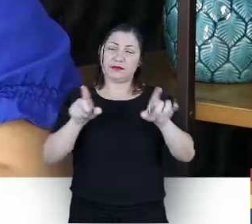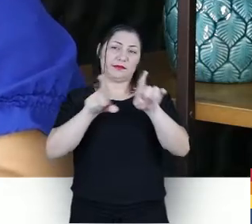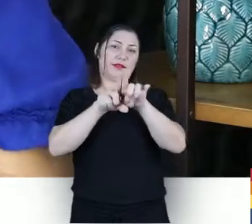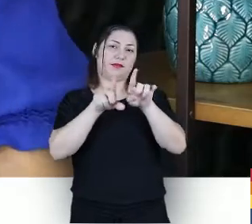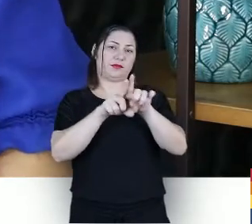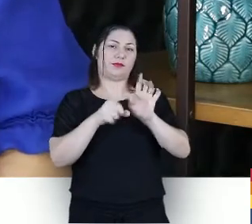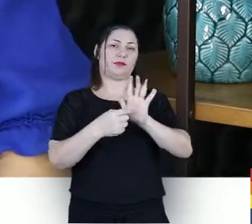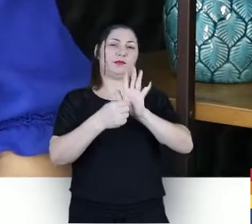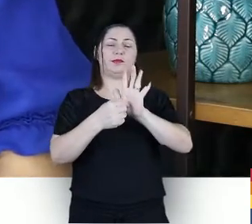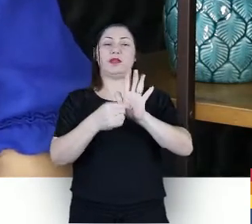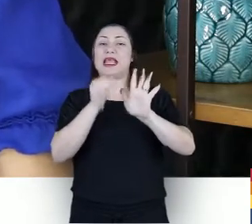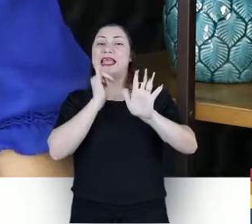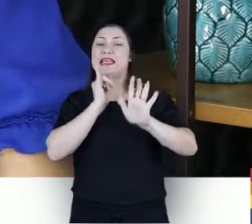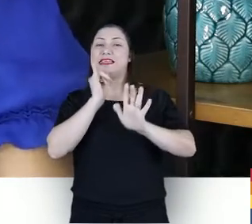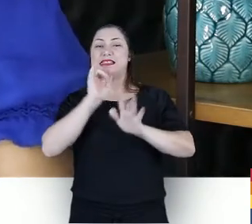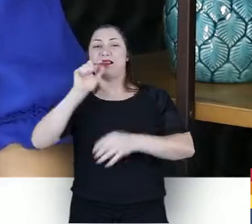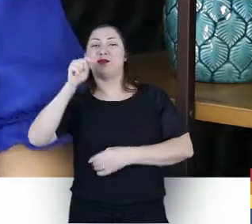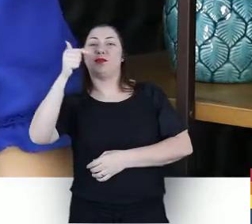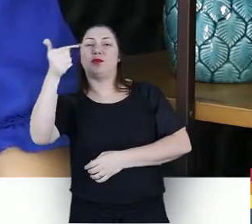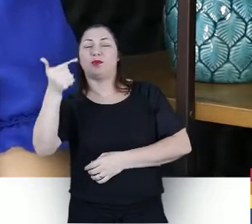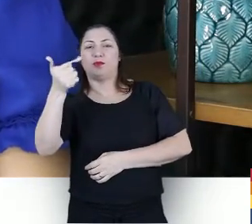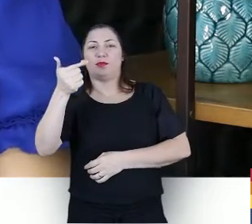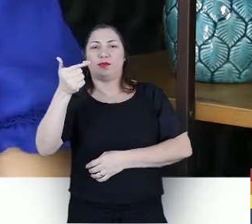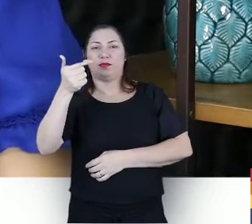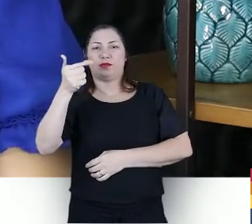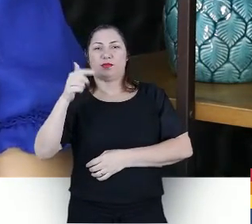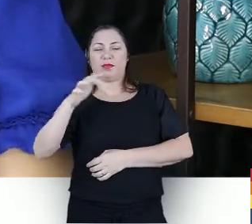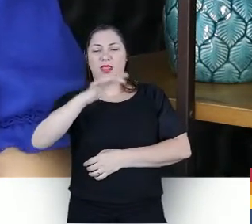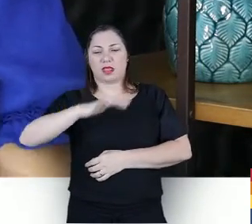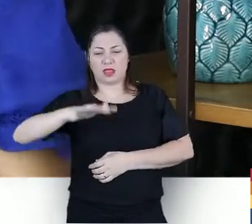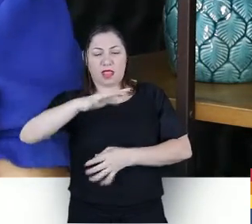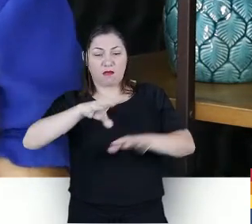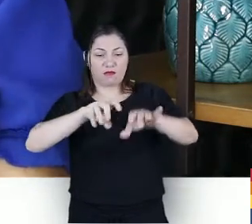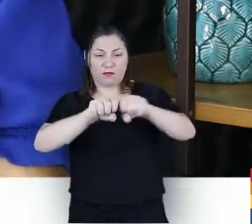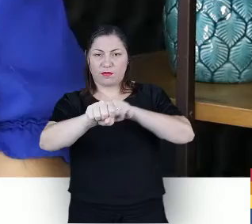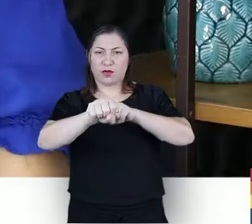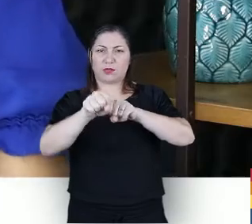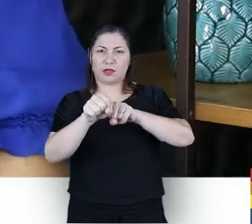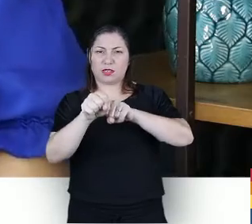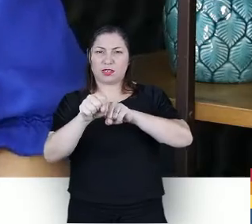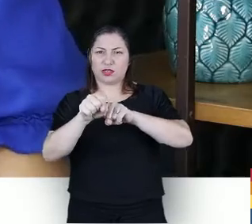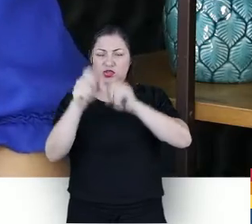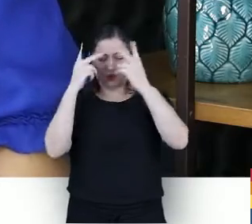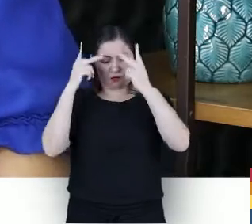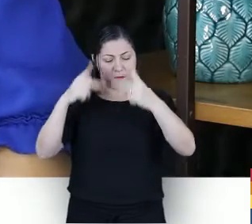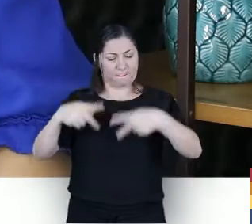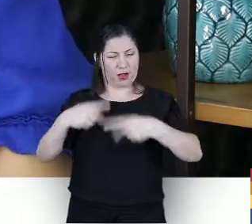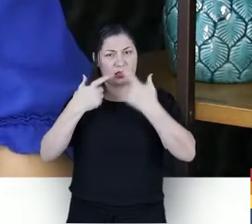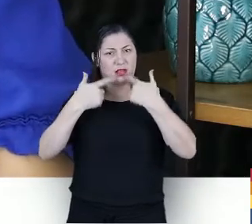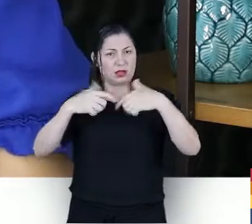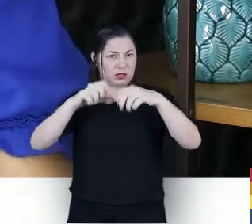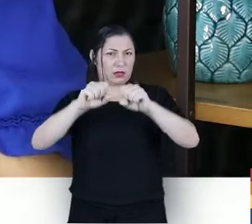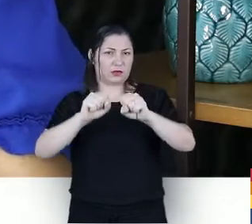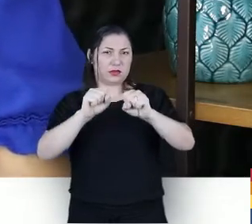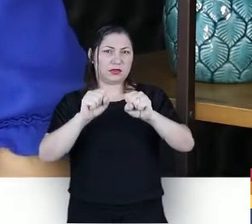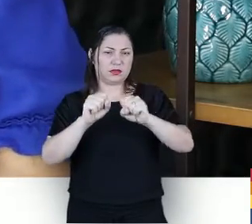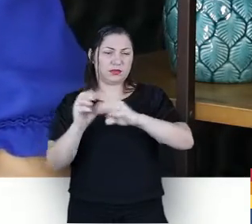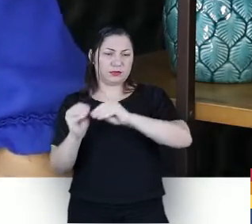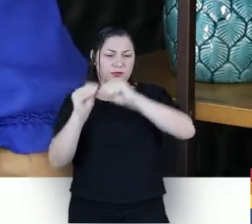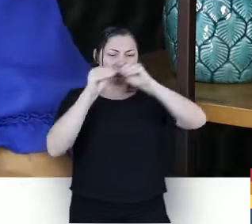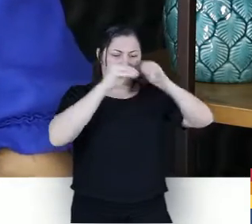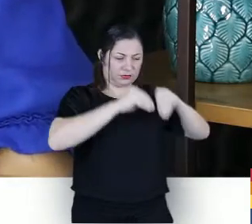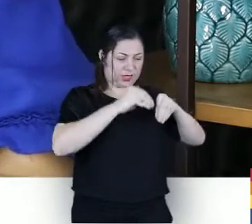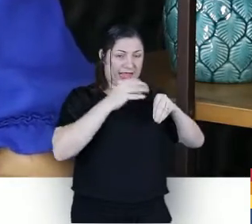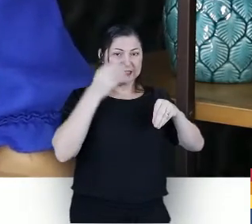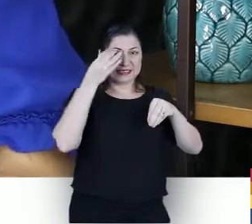itinerário de ciências exatas, tecnológicas e da terra. Aí a gente pensa, como é que eu vou poder trabalhar a língua inglesa